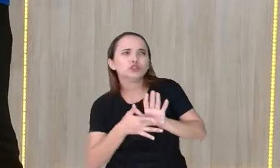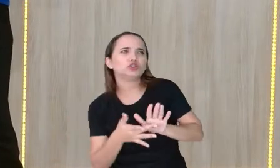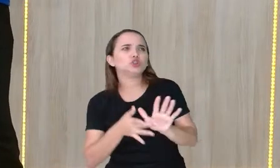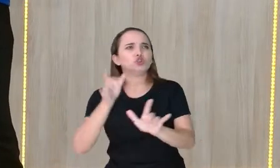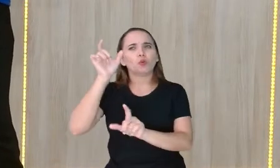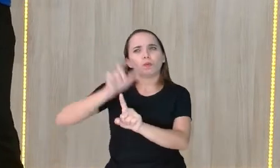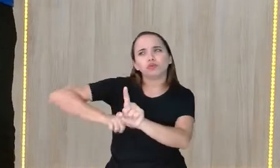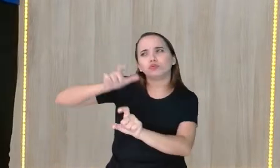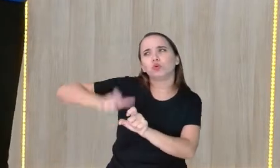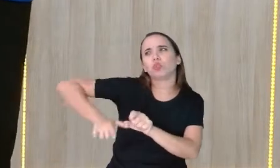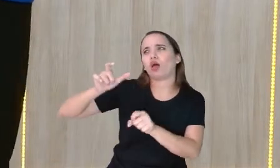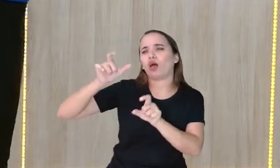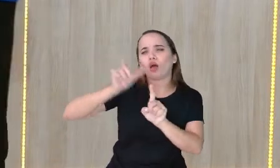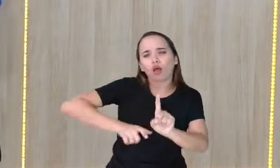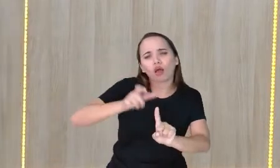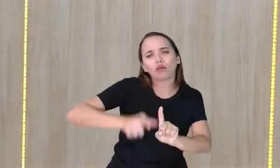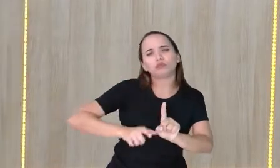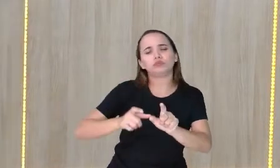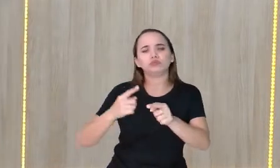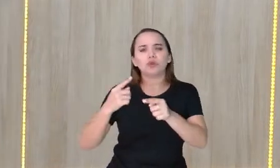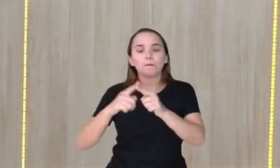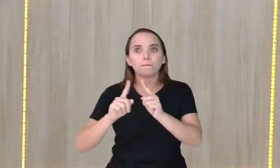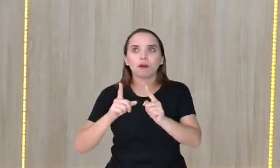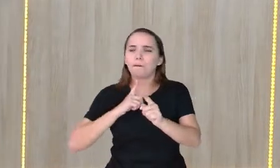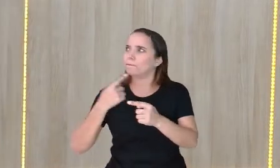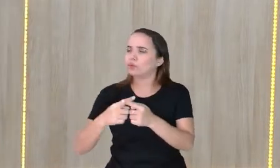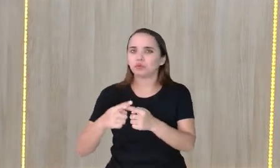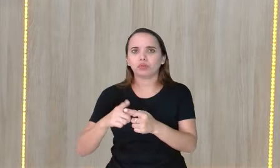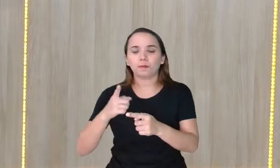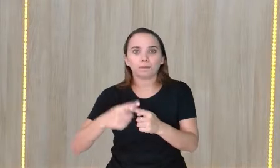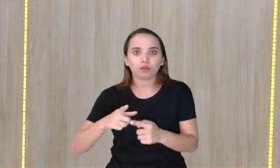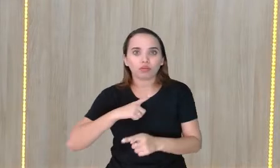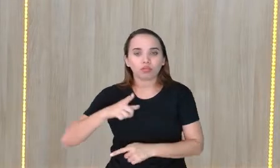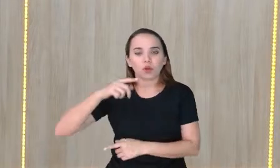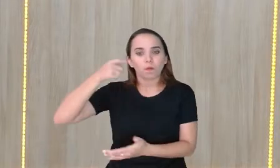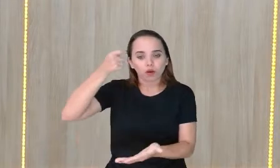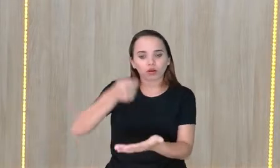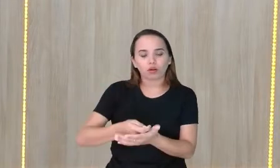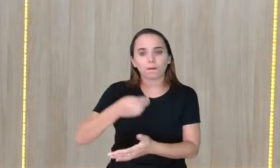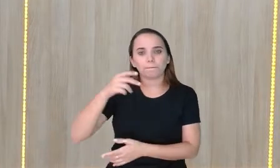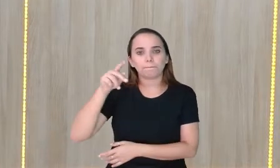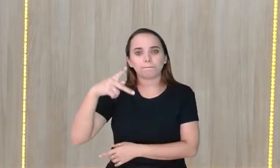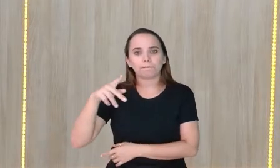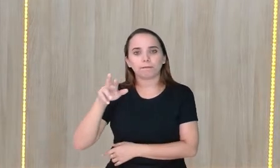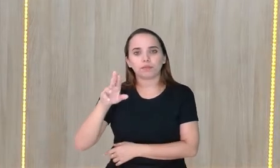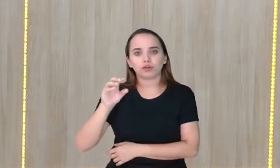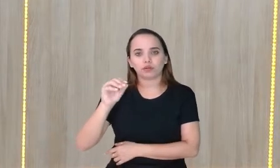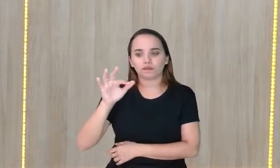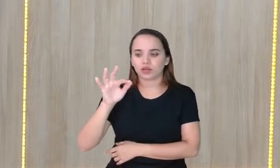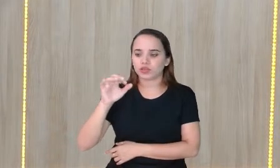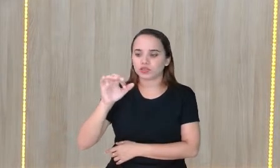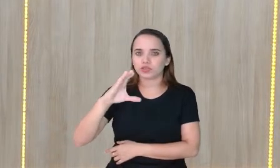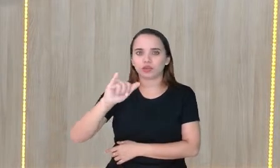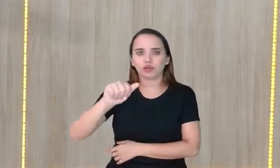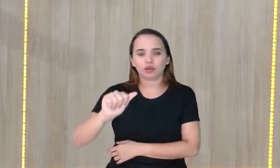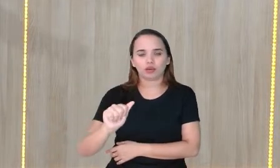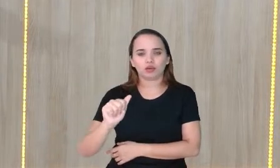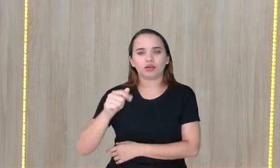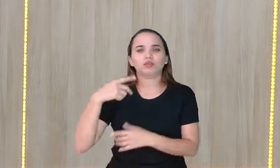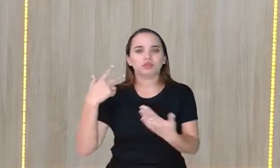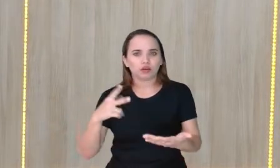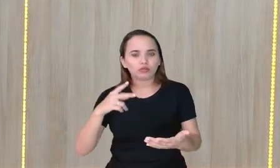profecia. Então, se houve uma profecia e ela se cumpriu, Maktub. O destino foi